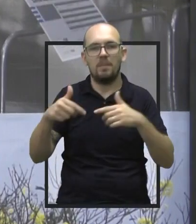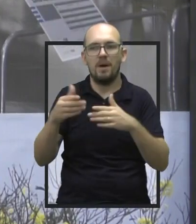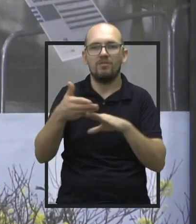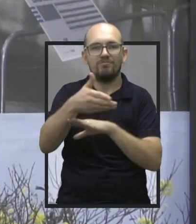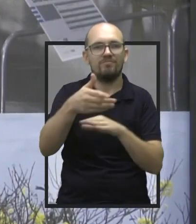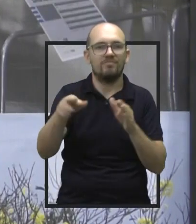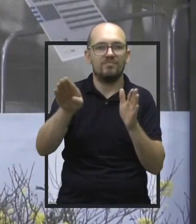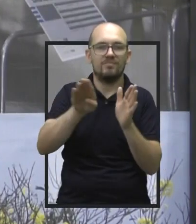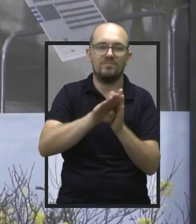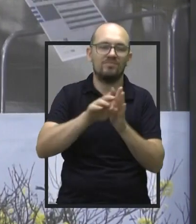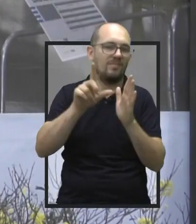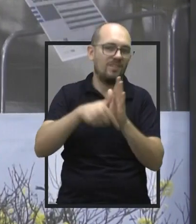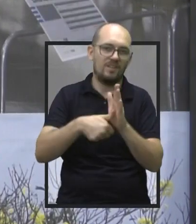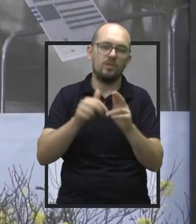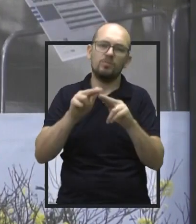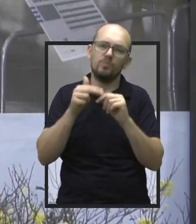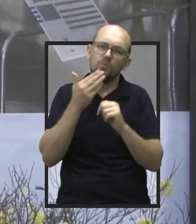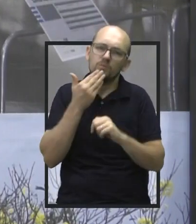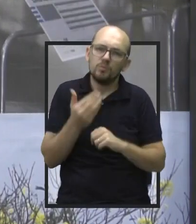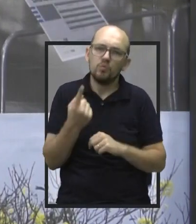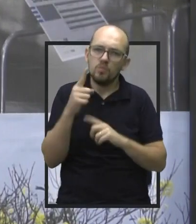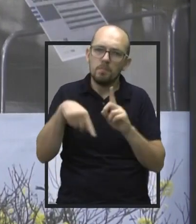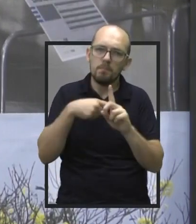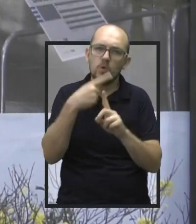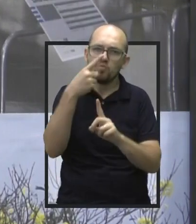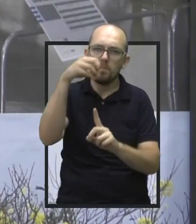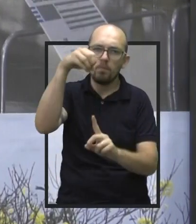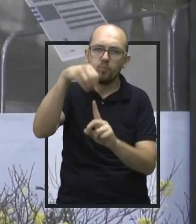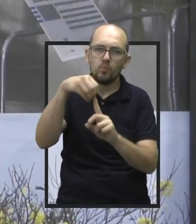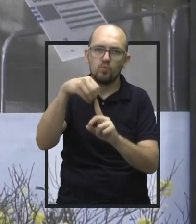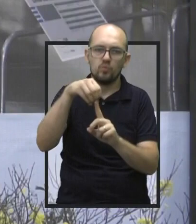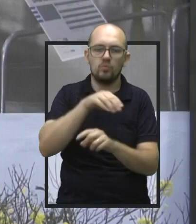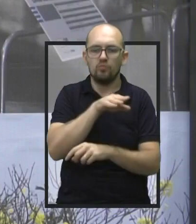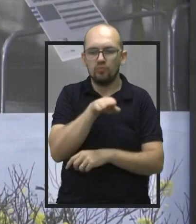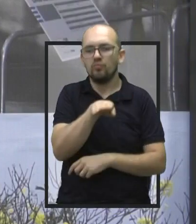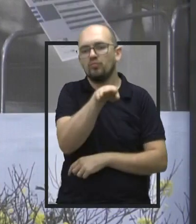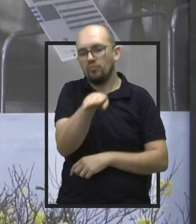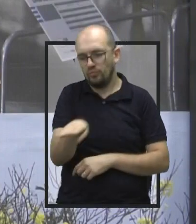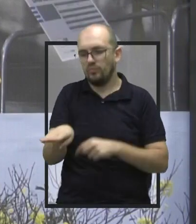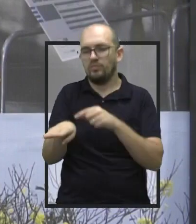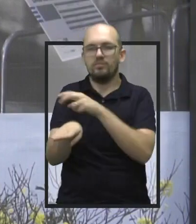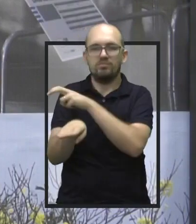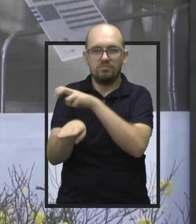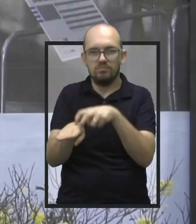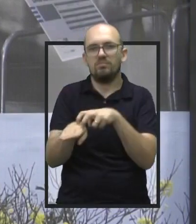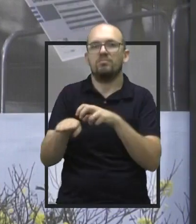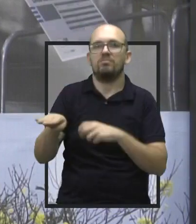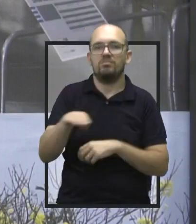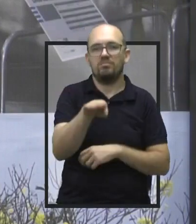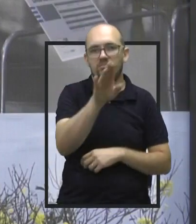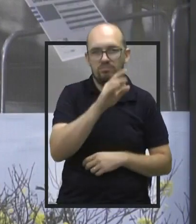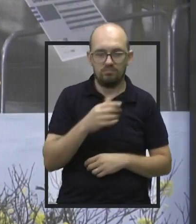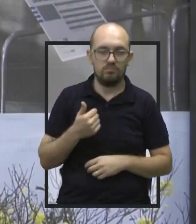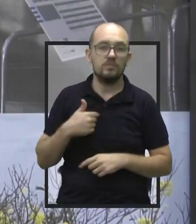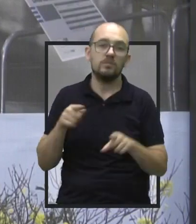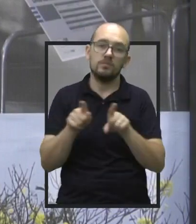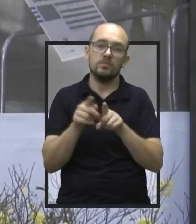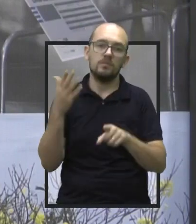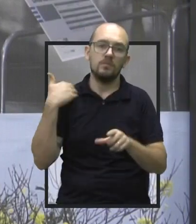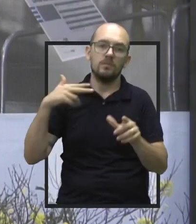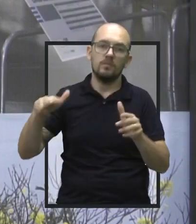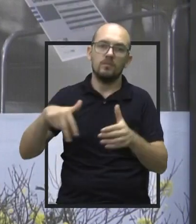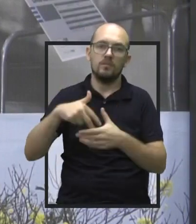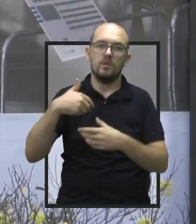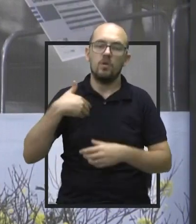deficiência. Então, a gente pediu um ponto de ônibus a mais nesse trajeto que ela faz, né? E pedir também, inclusive na tribuna,